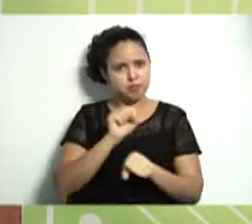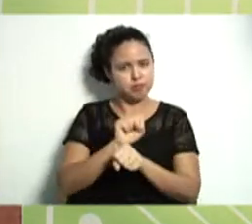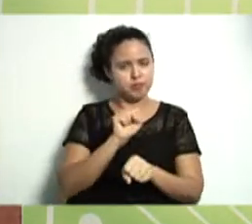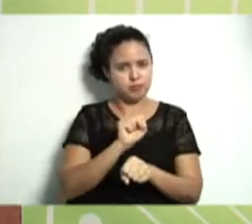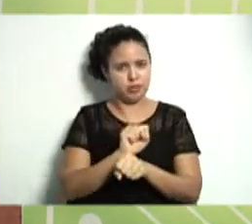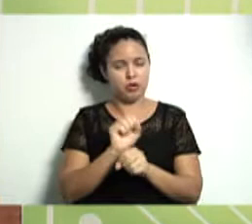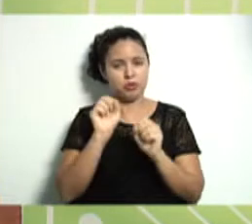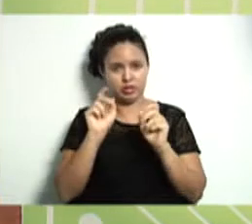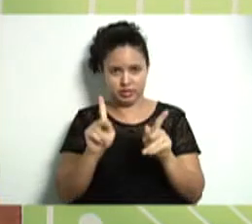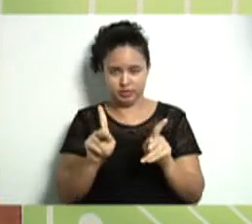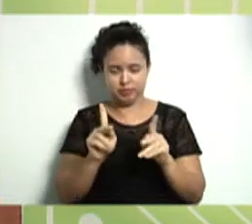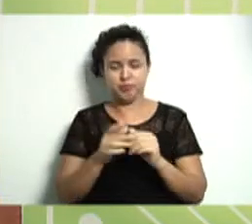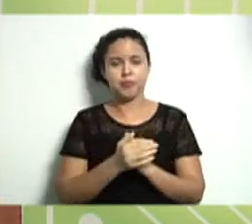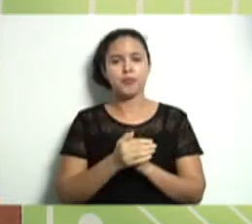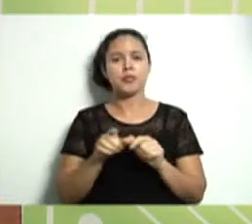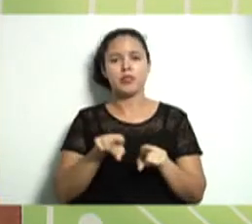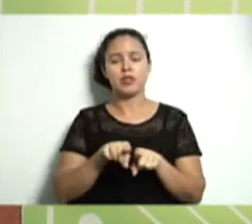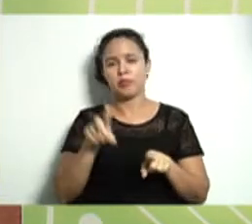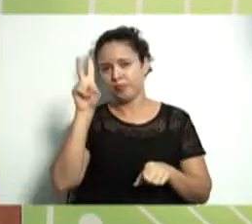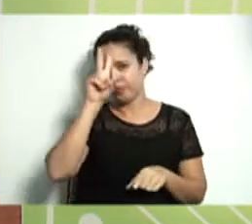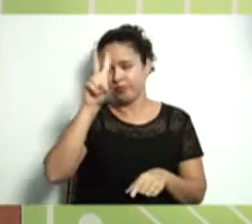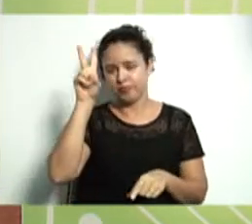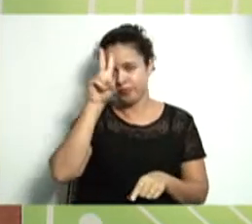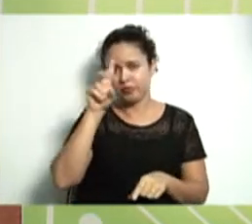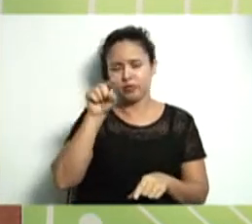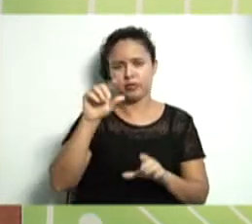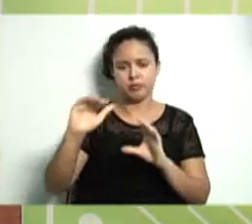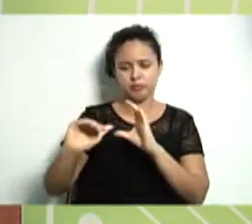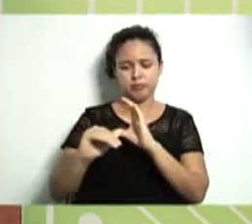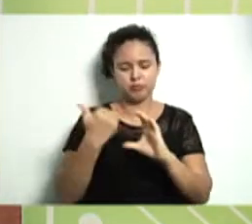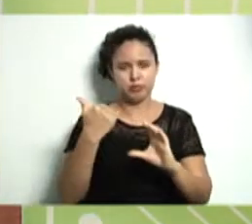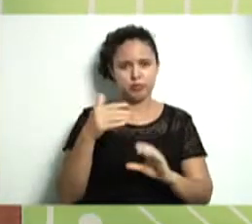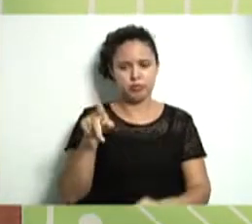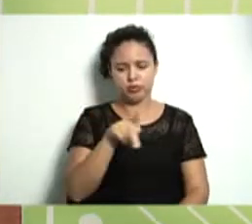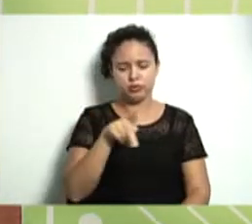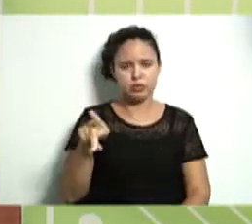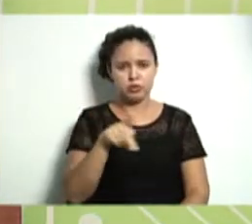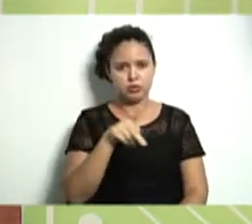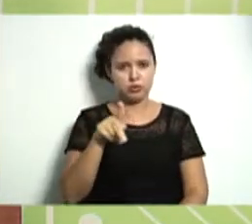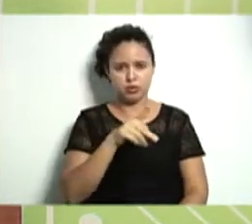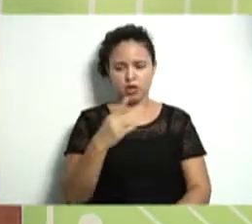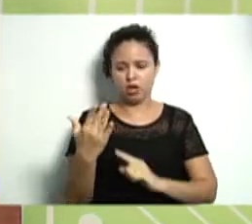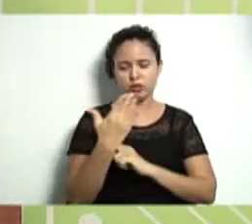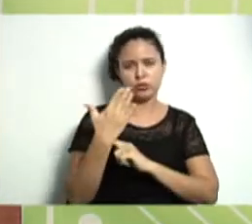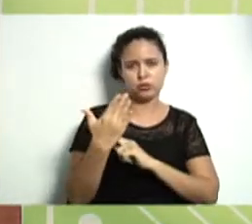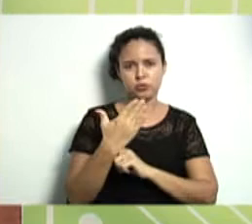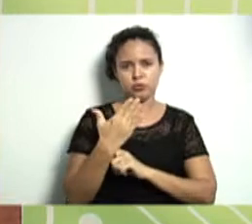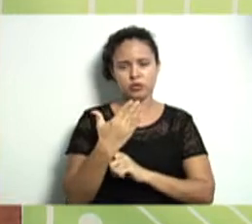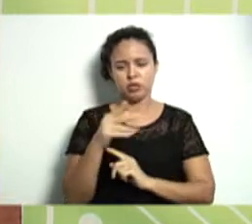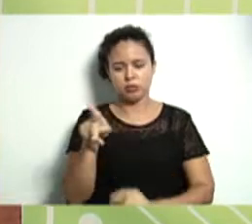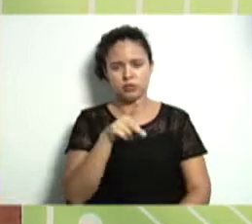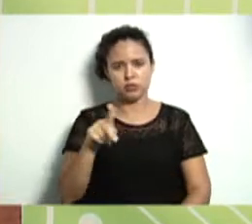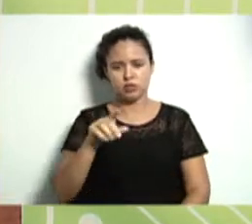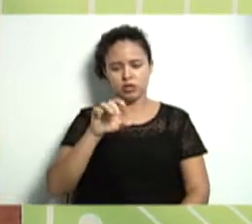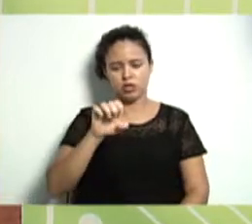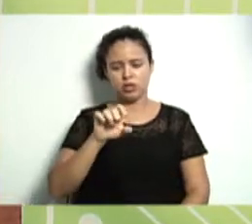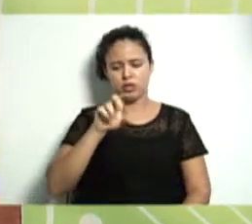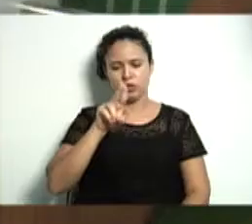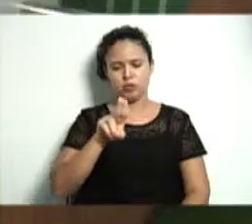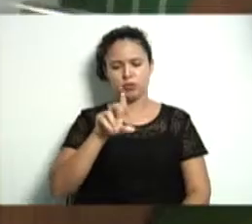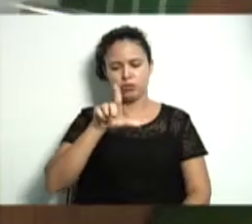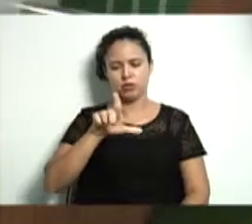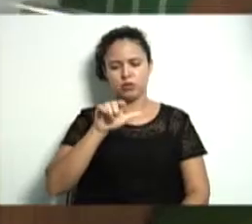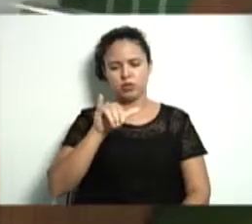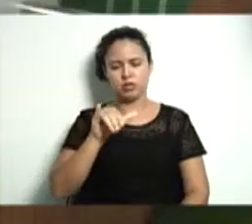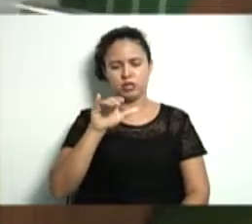maravilha. Lembrando que vocês vão encaminhar para o nosso professor auxiliar, que é o professor Eulien. Tudo bem com o senhor, professor?